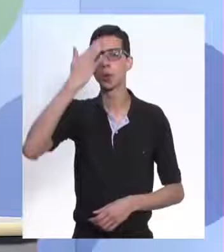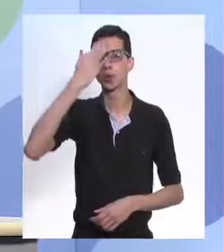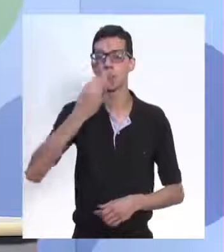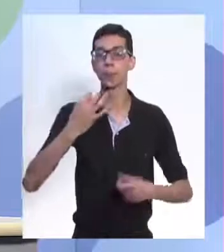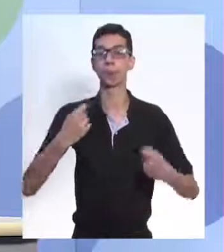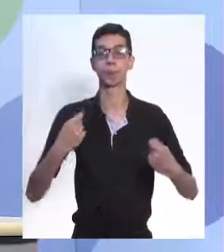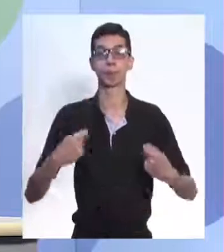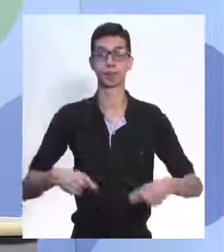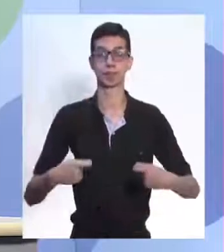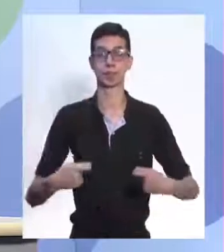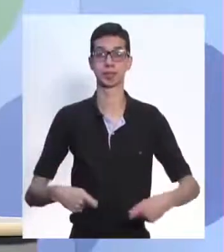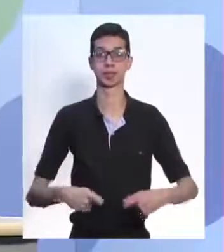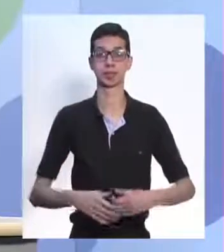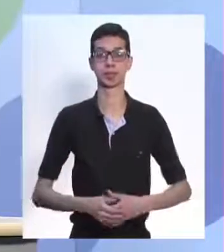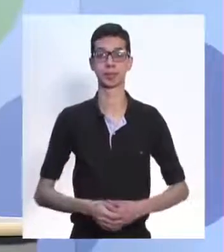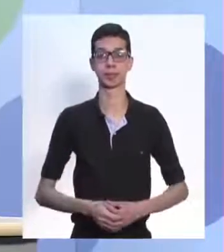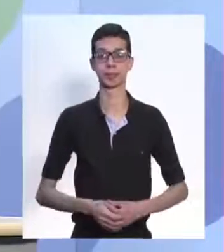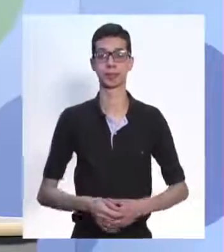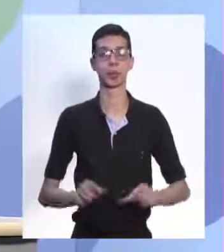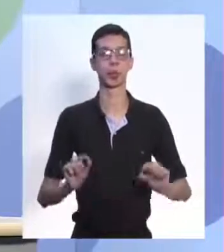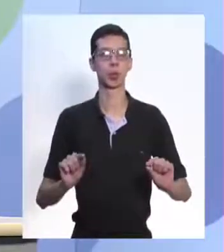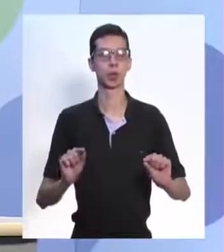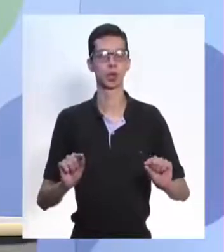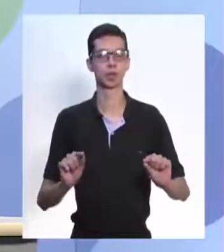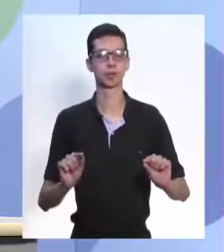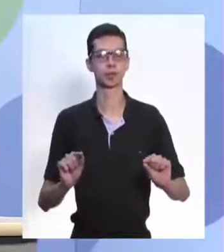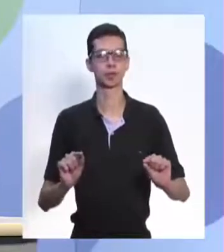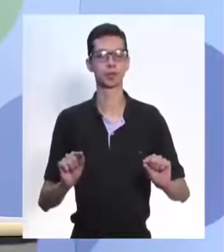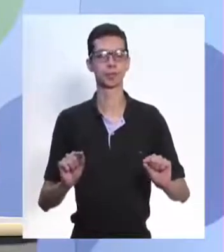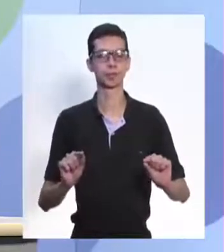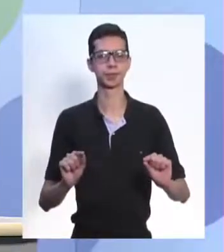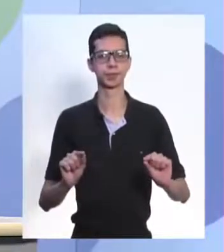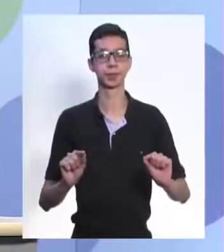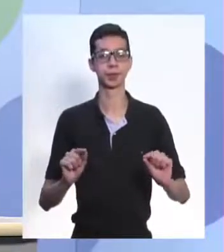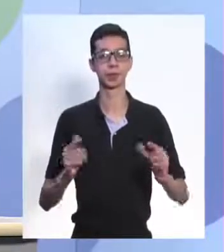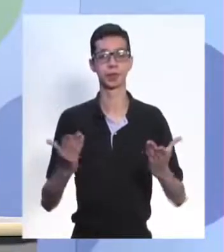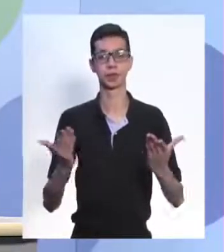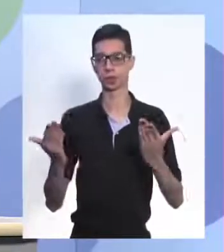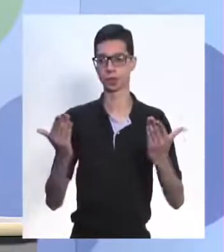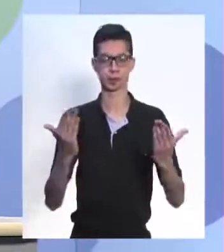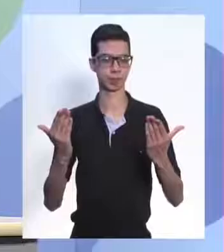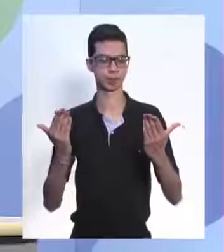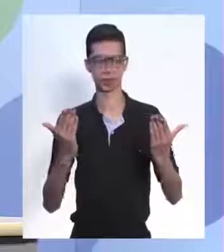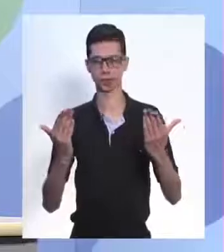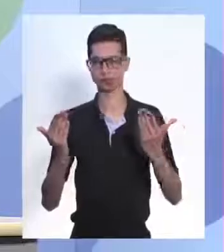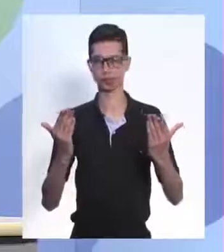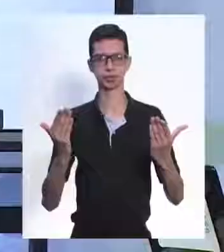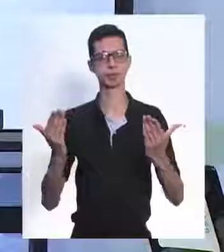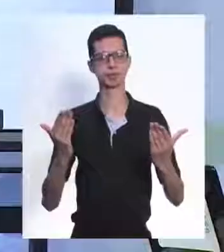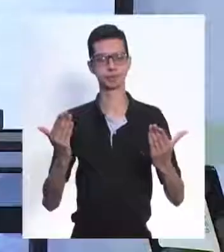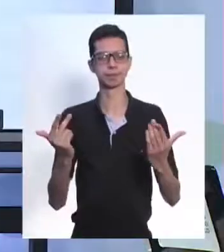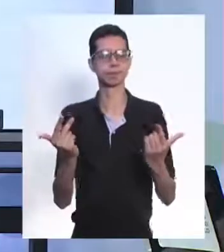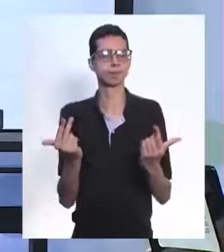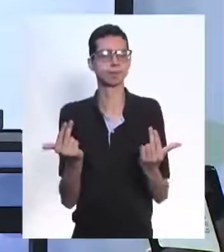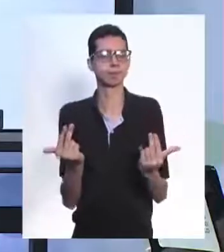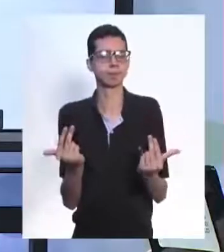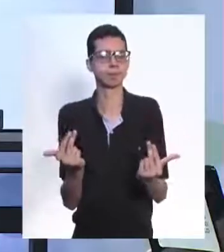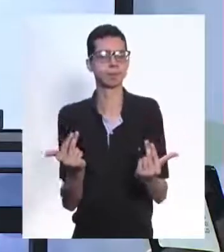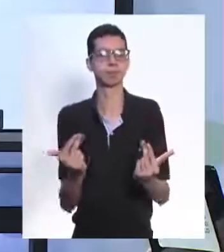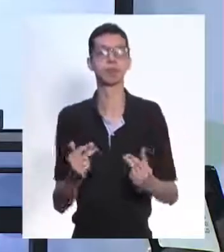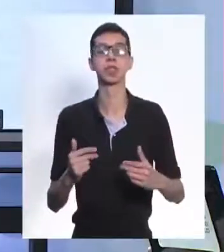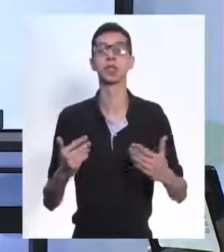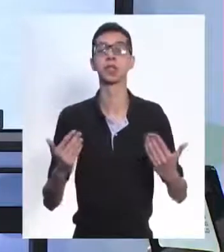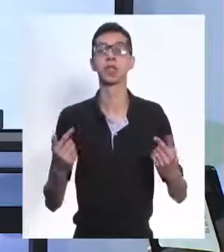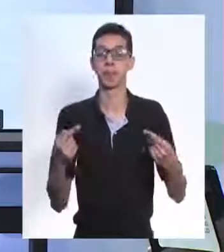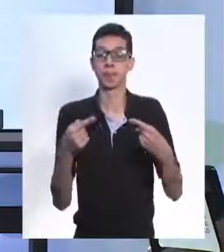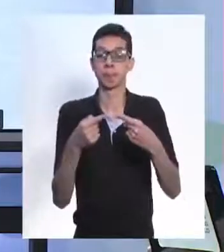que são as grandezas diretamente proporcionais. Isso mesmo. Então, aí, para